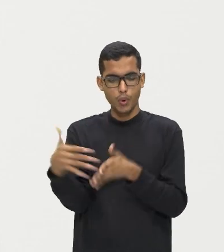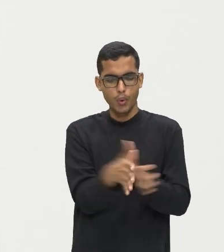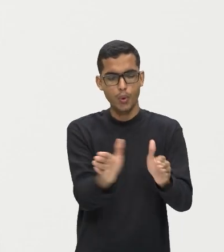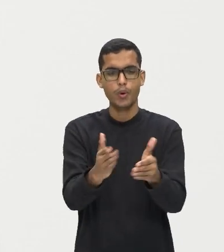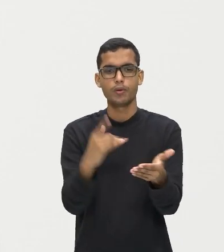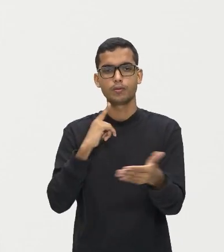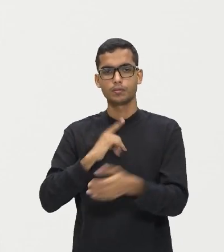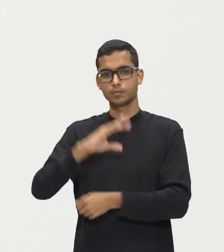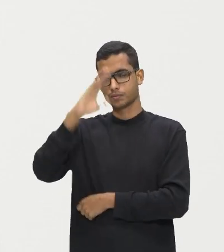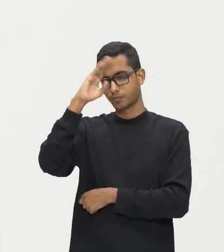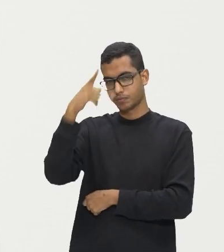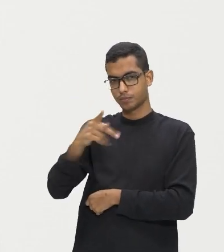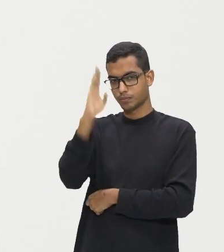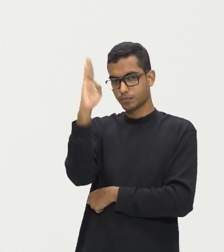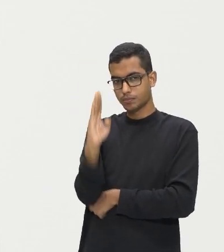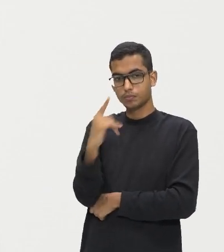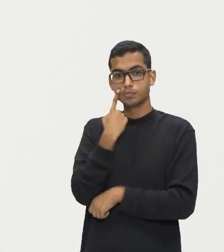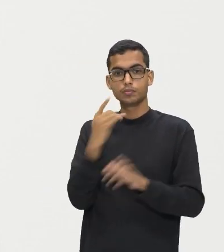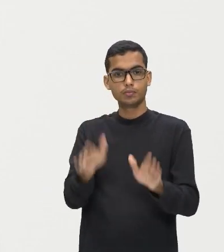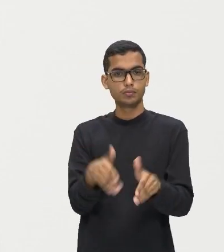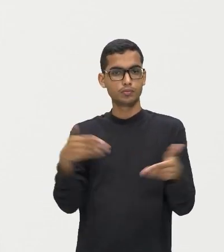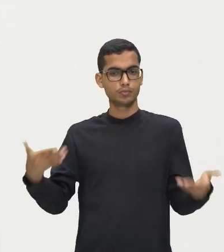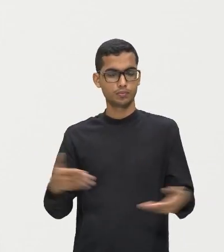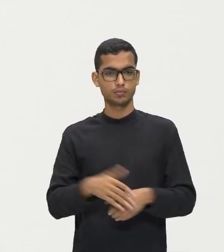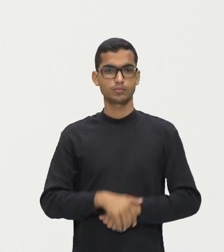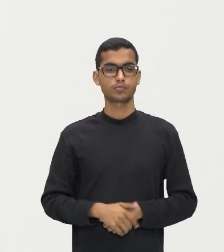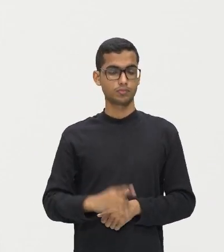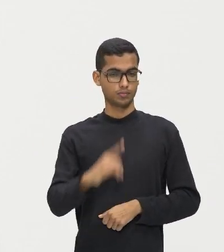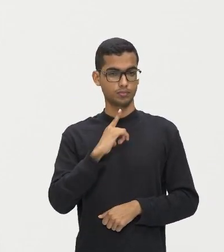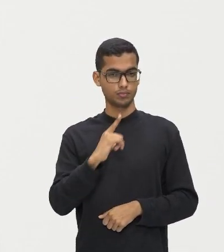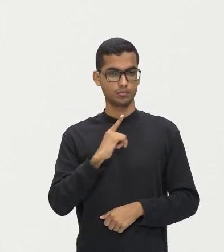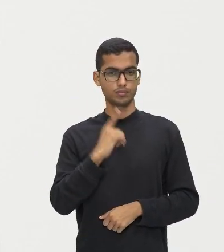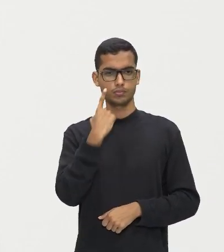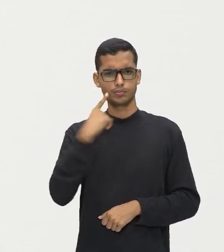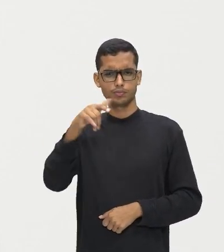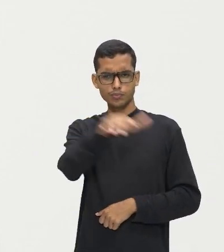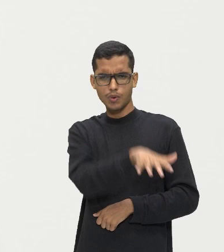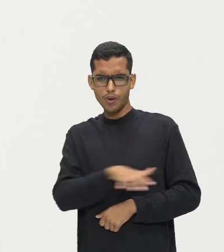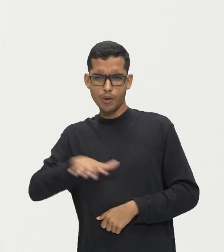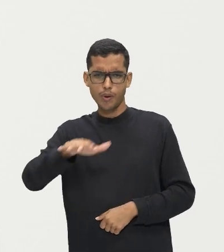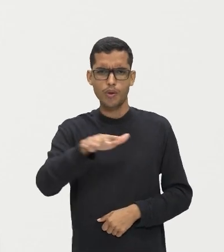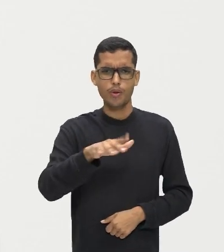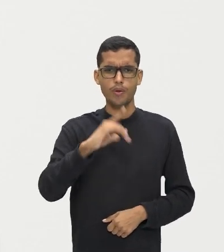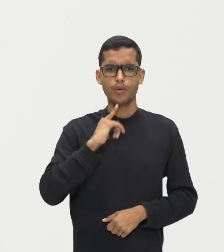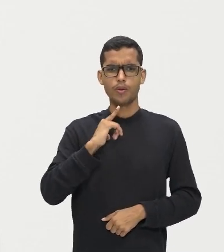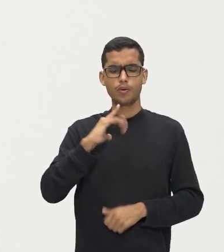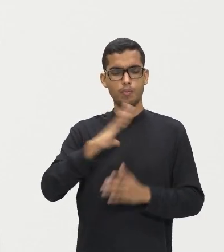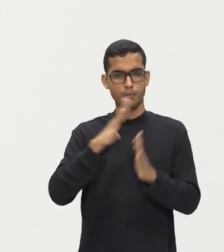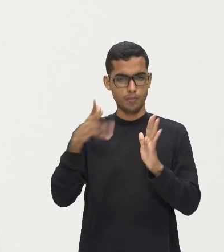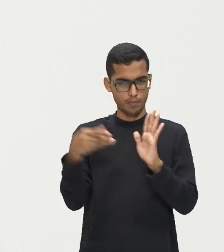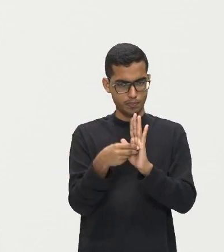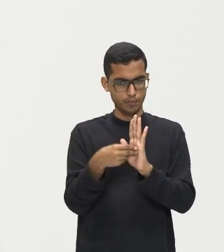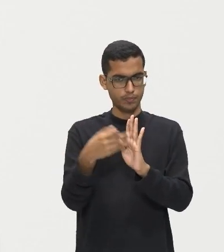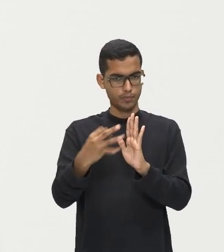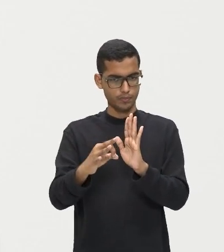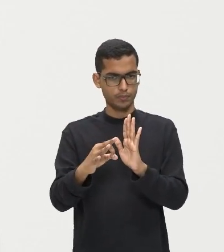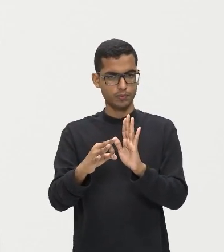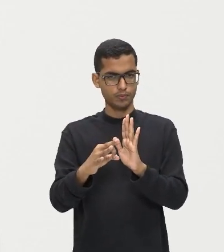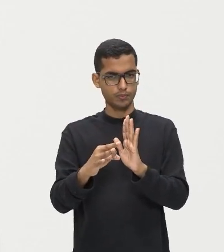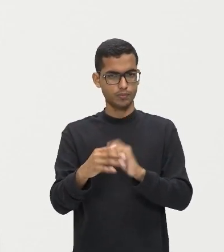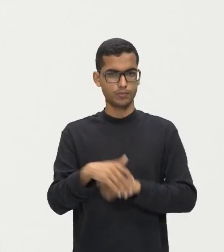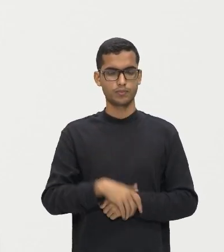bacia hidrográfica que nós vamos encontrar? Nós encontramos a região hidrográfica amazônica,